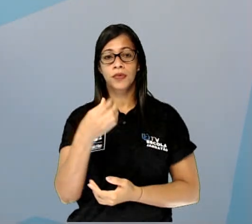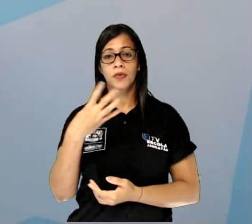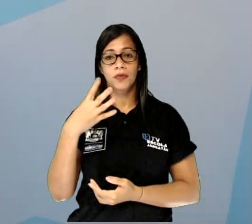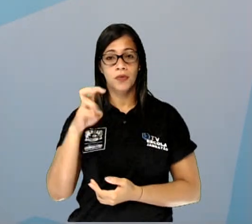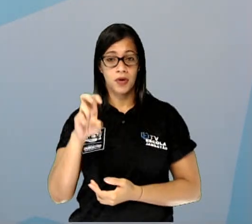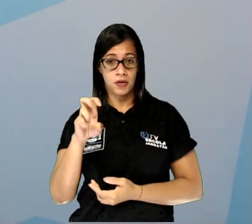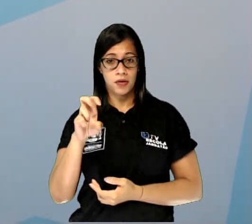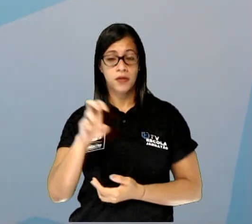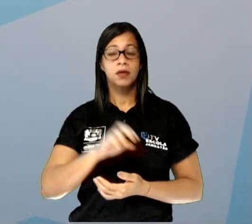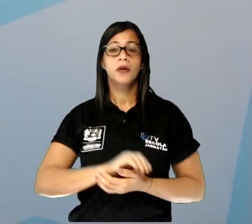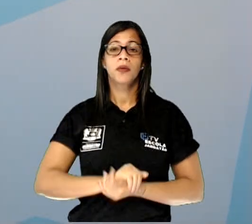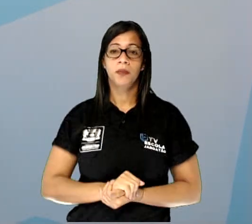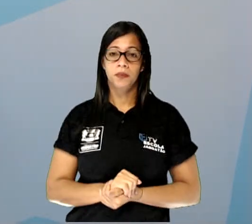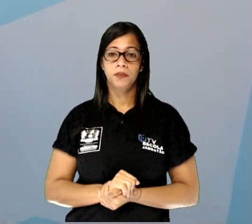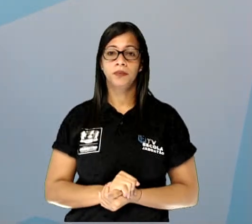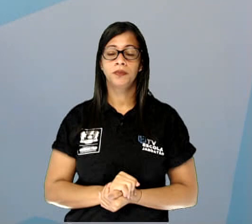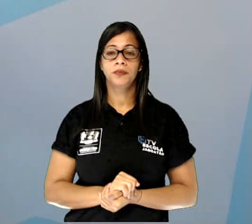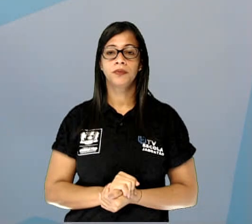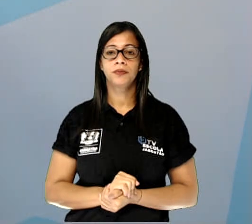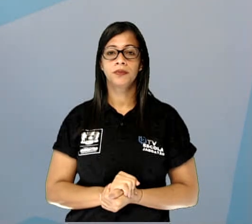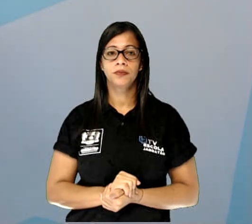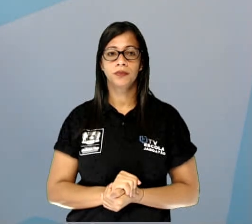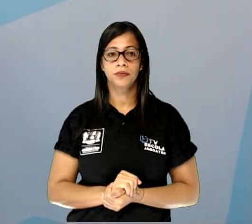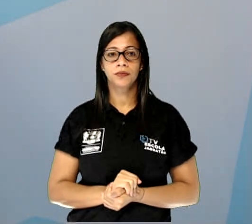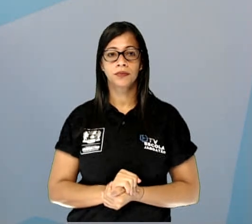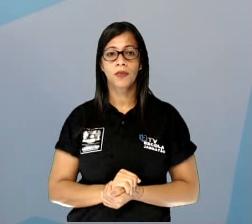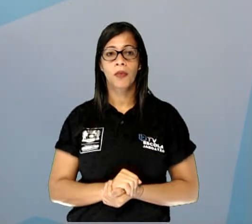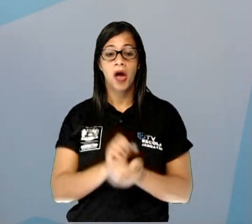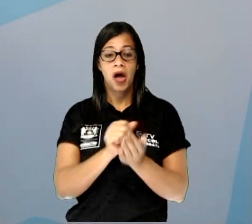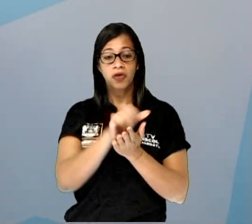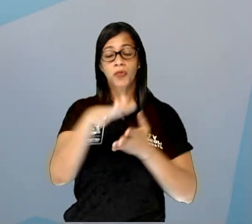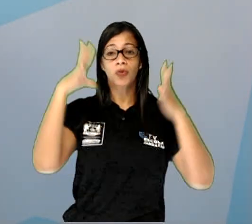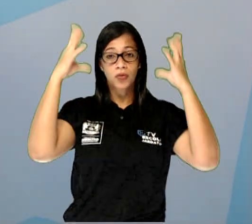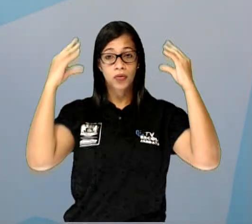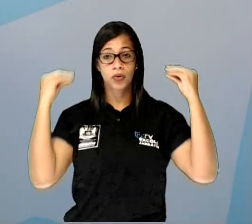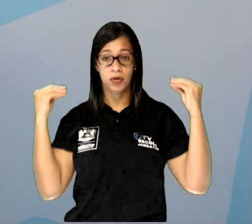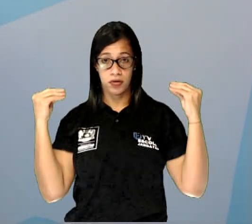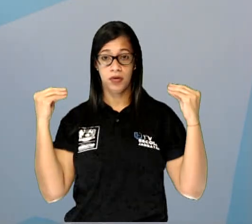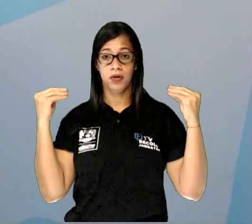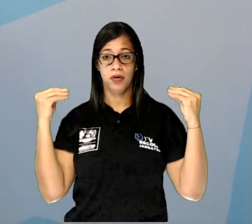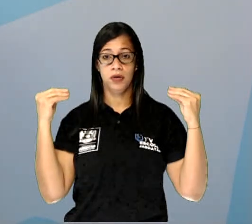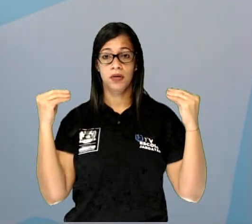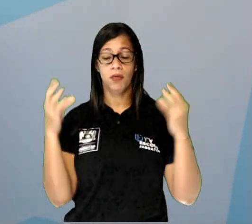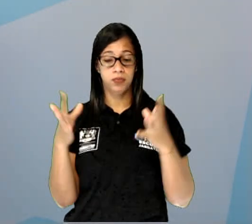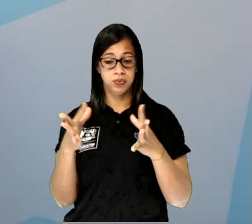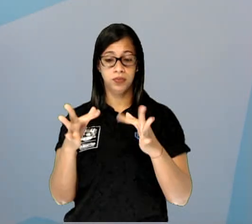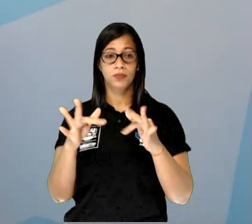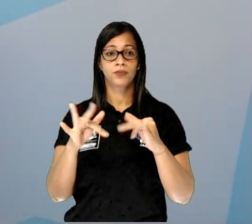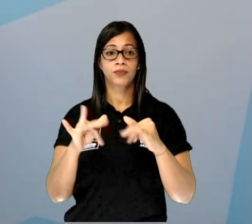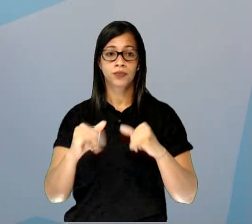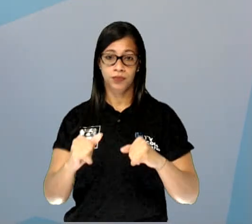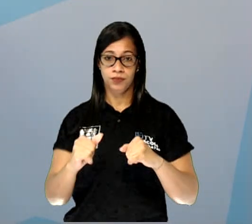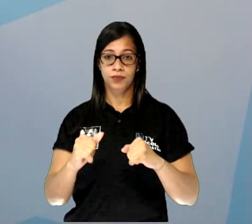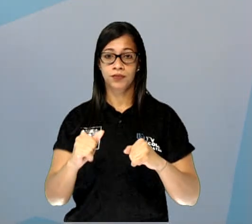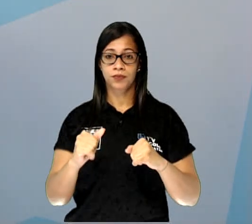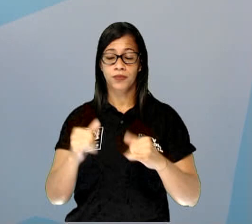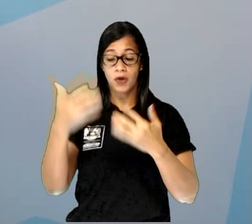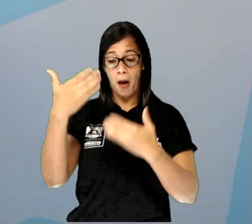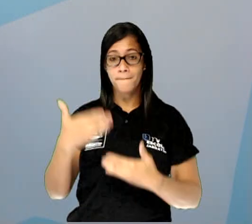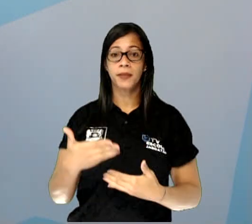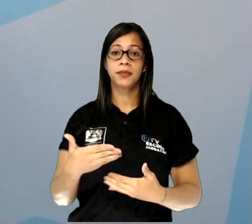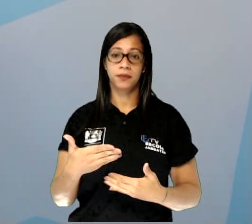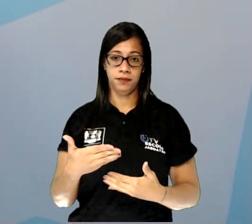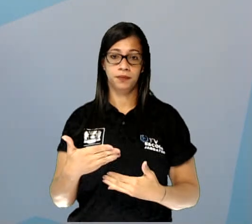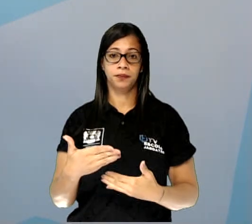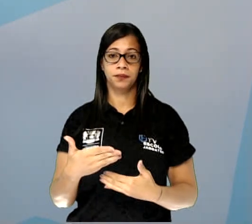ele, tá? Bom, a expulsão dos holandeses foi um ponto final na presença holandesa no Brasil. A presença como